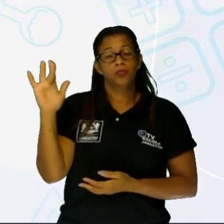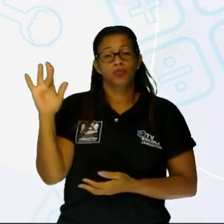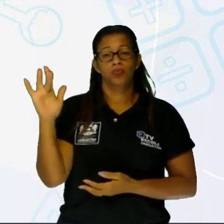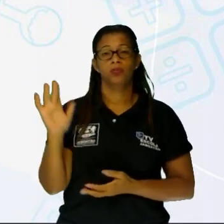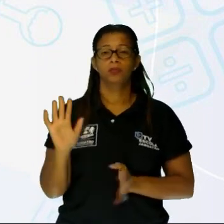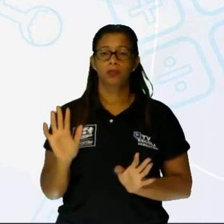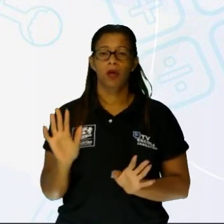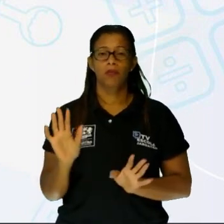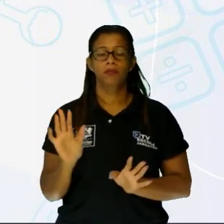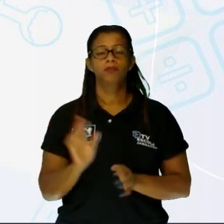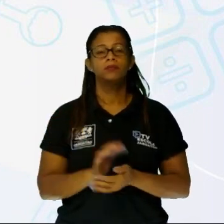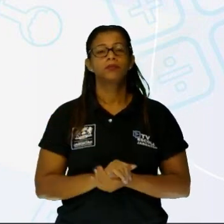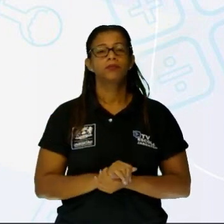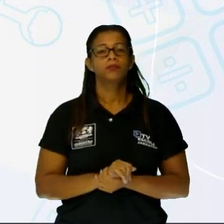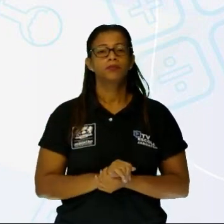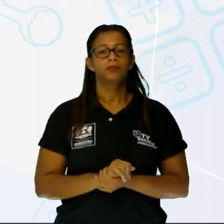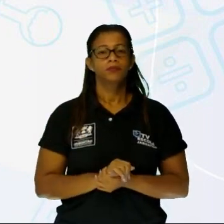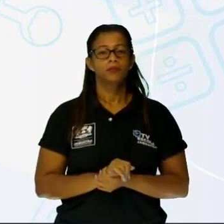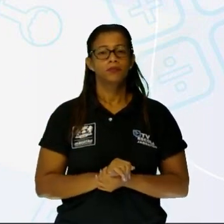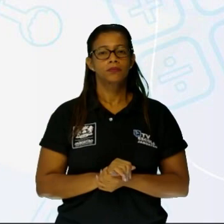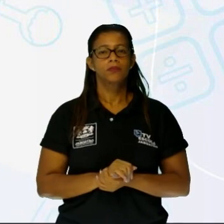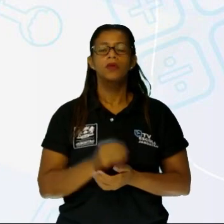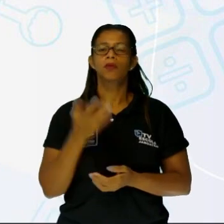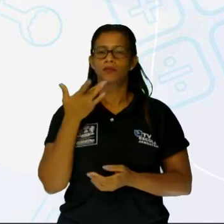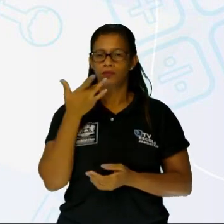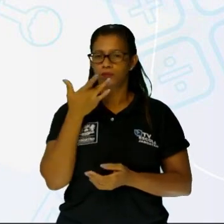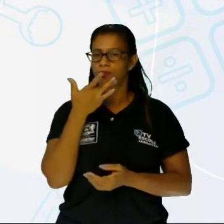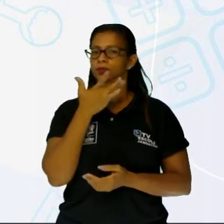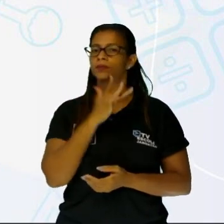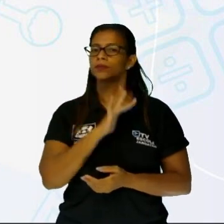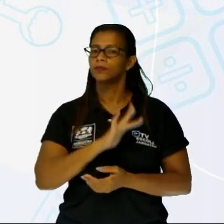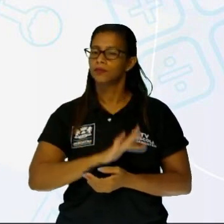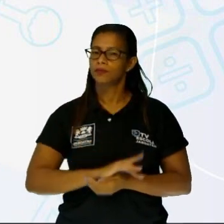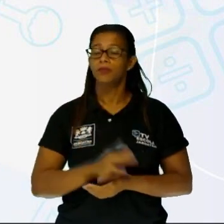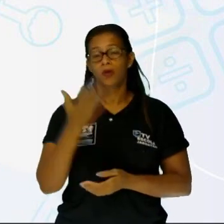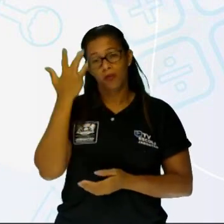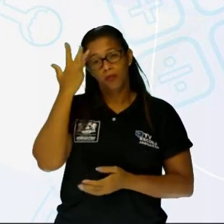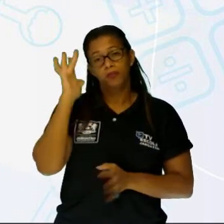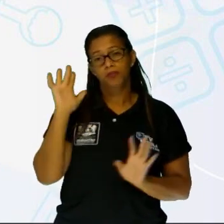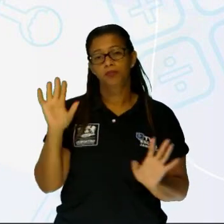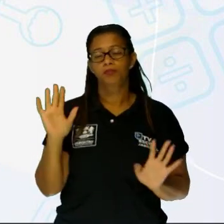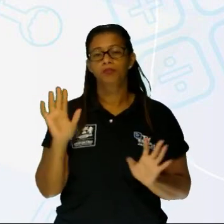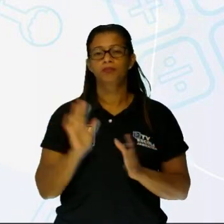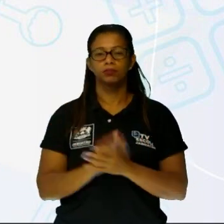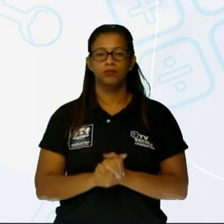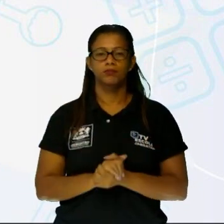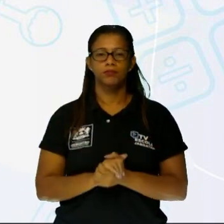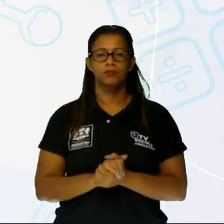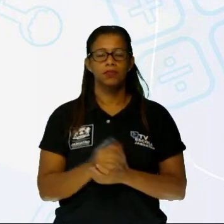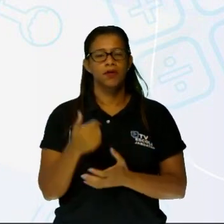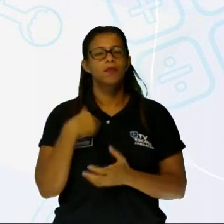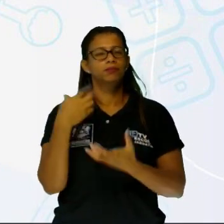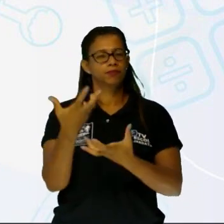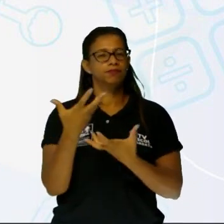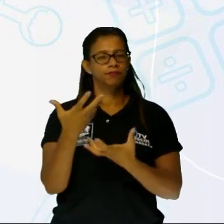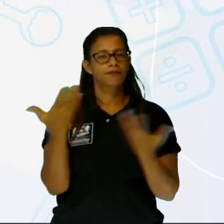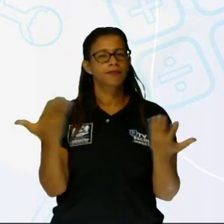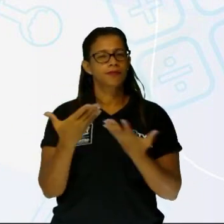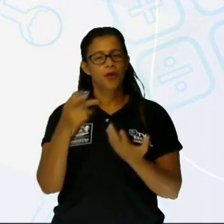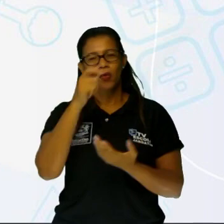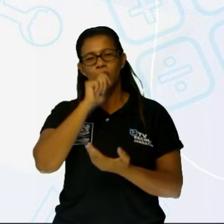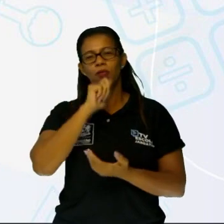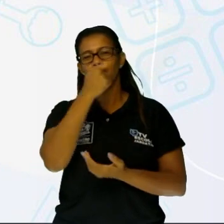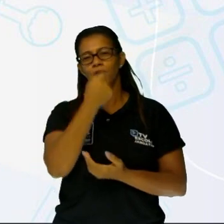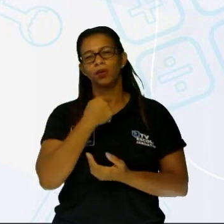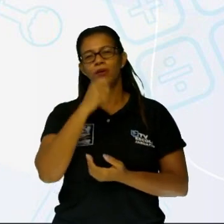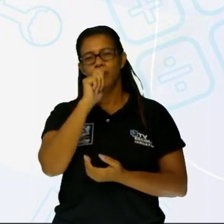acho que é de morango, né? Que ele esteja muito gostoso. Eu acho que ele tá. E como eu gostaria agora de um sorvetinho